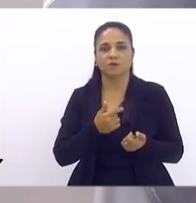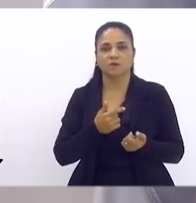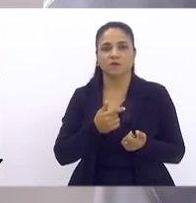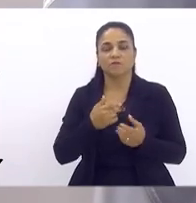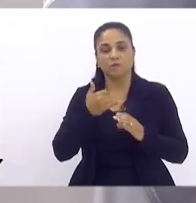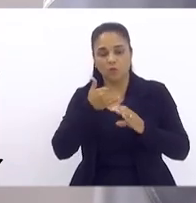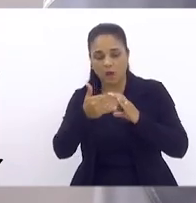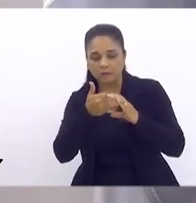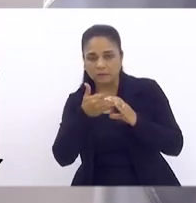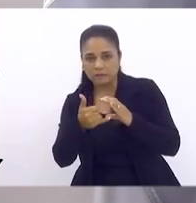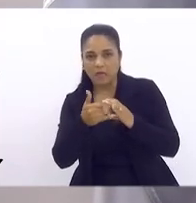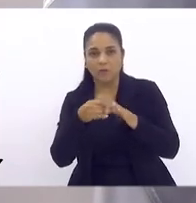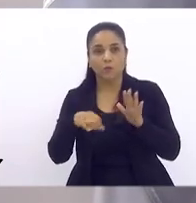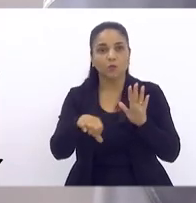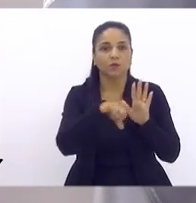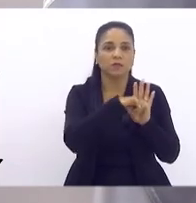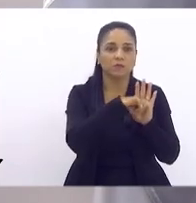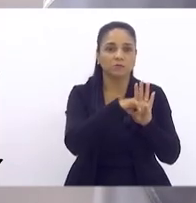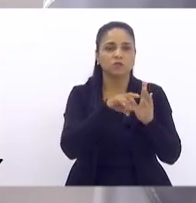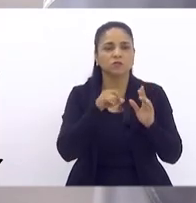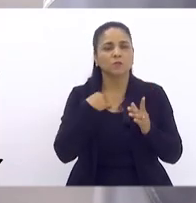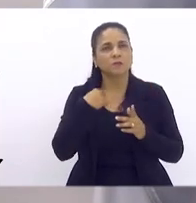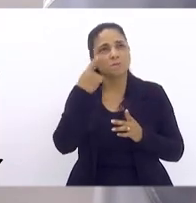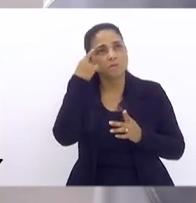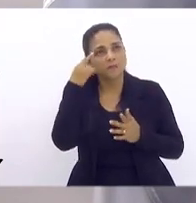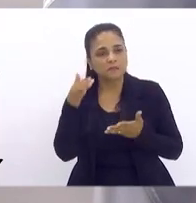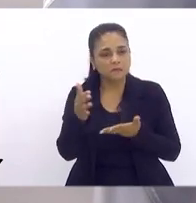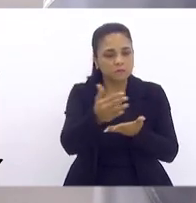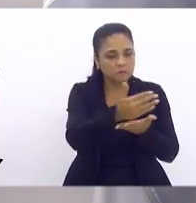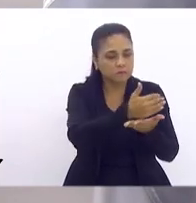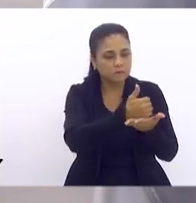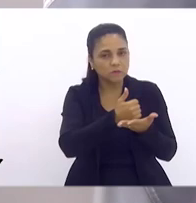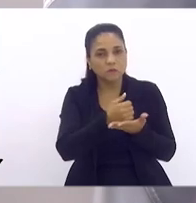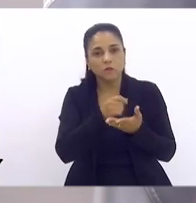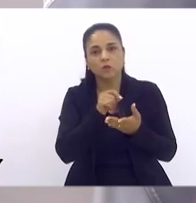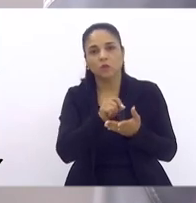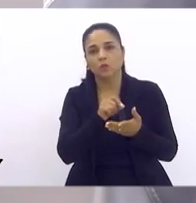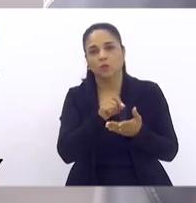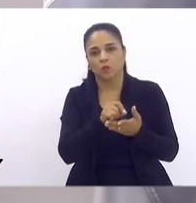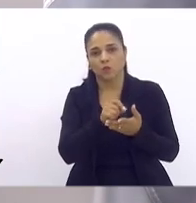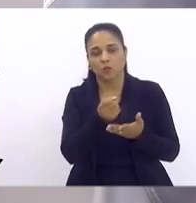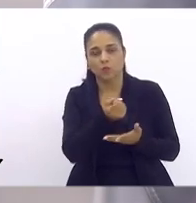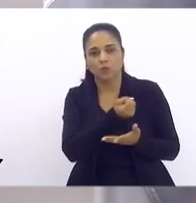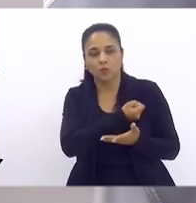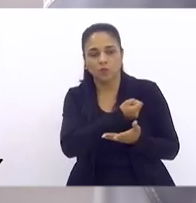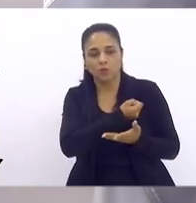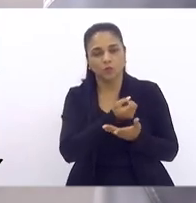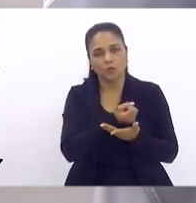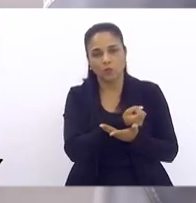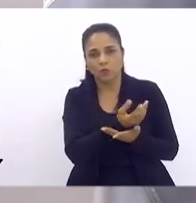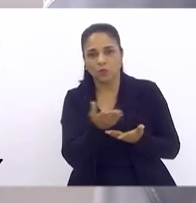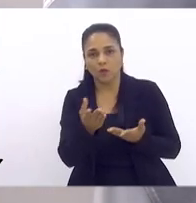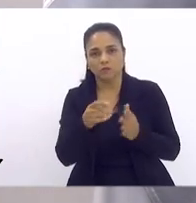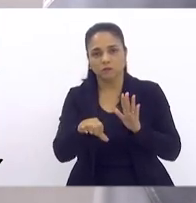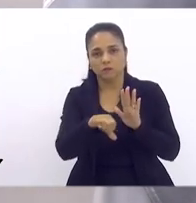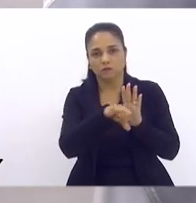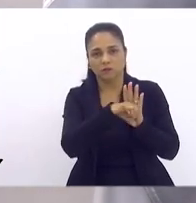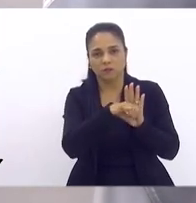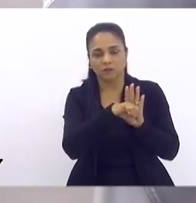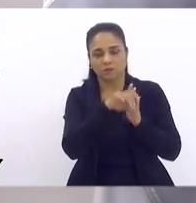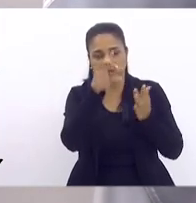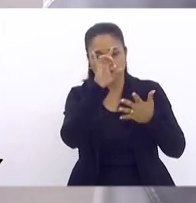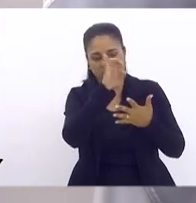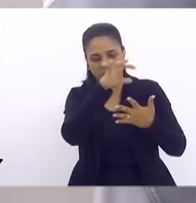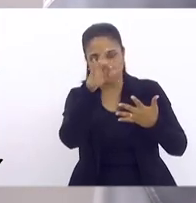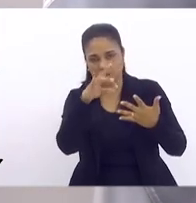por Zap e só para a gente ter uma dimensão de grandeza desse tipo de crime e pedindo para passar os